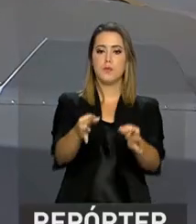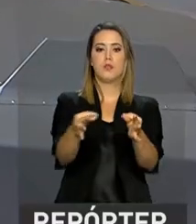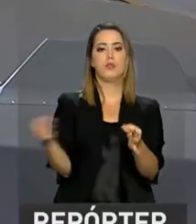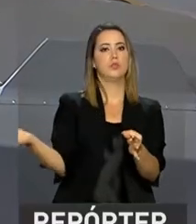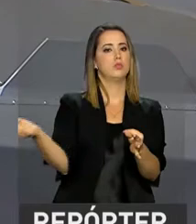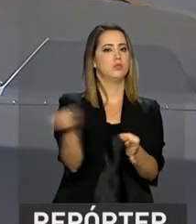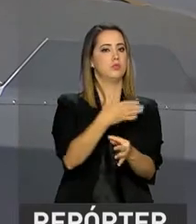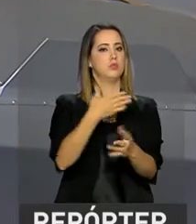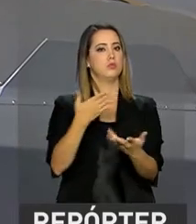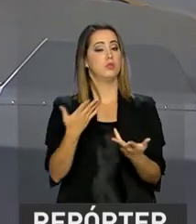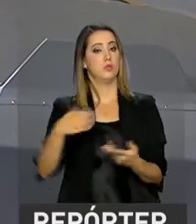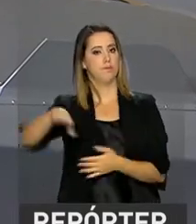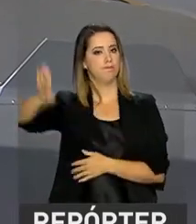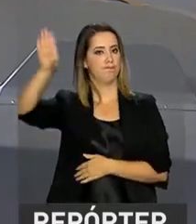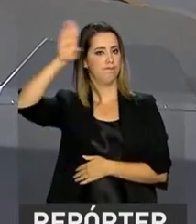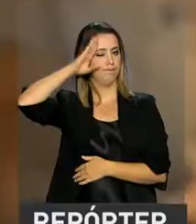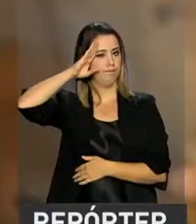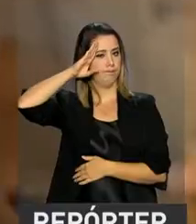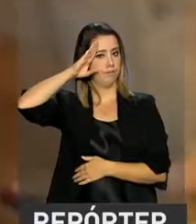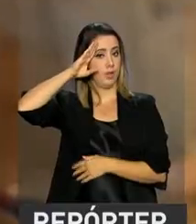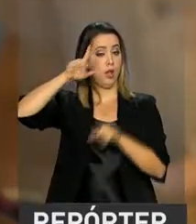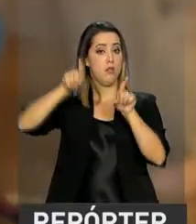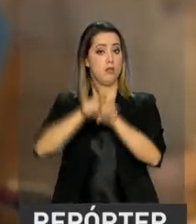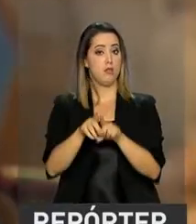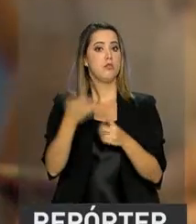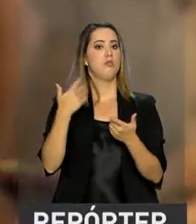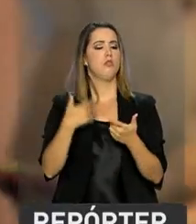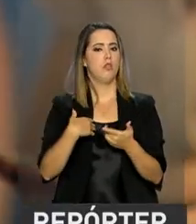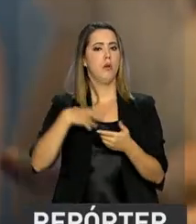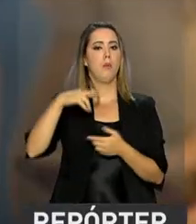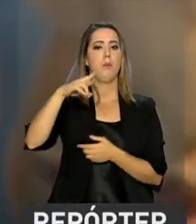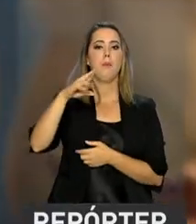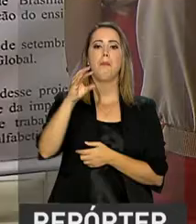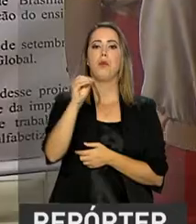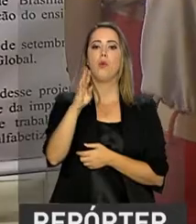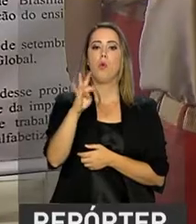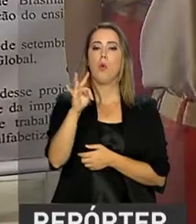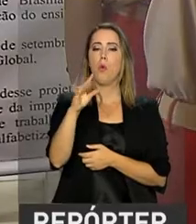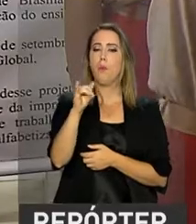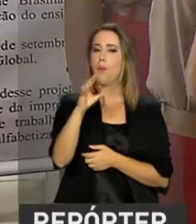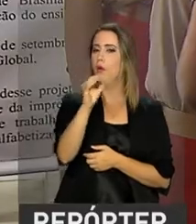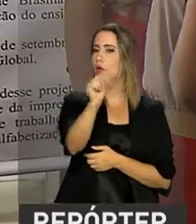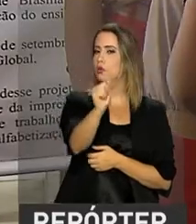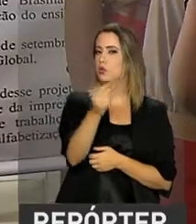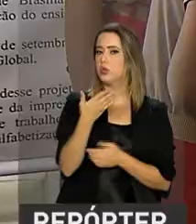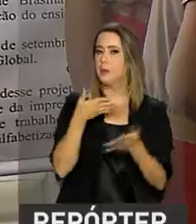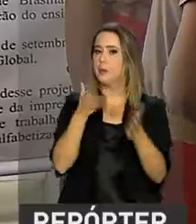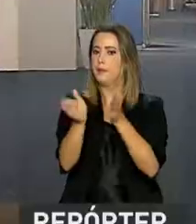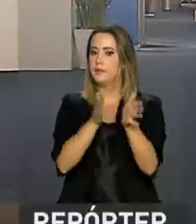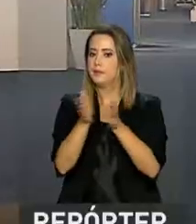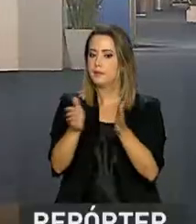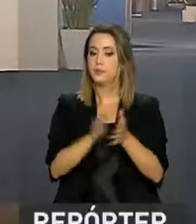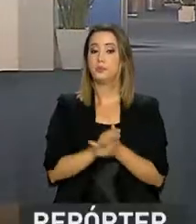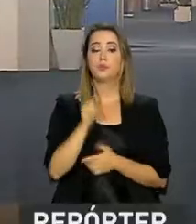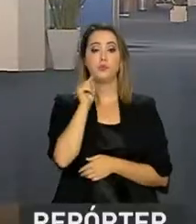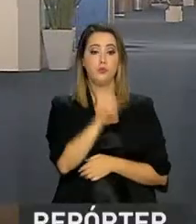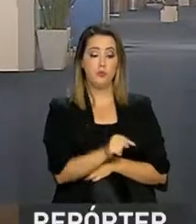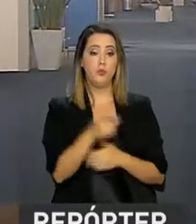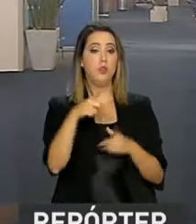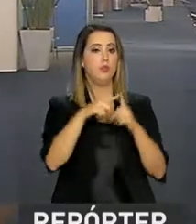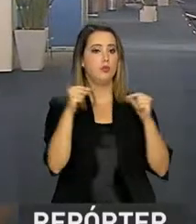mais modernas das Forças Armadas, a robótica aplicada para a acessibilidade. Na capital